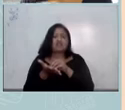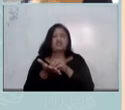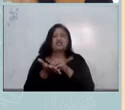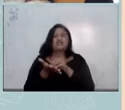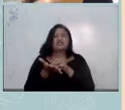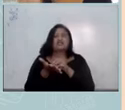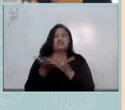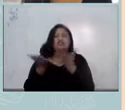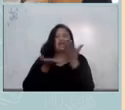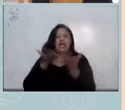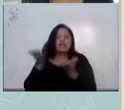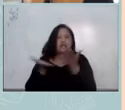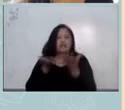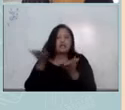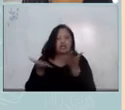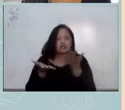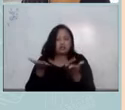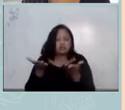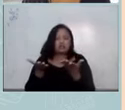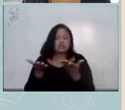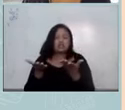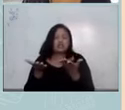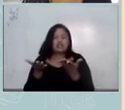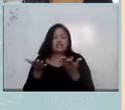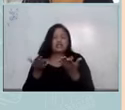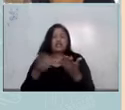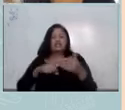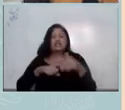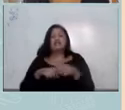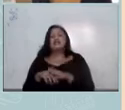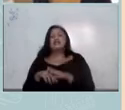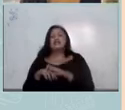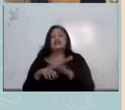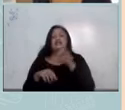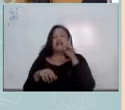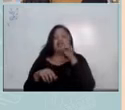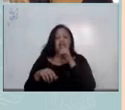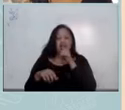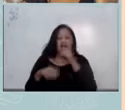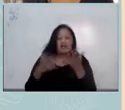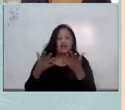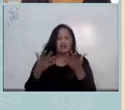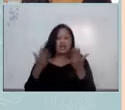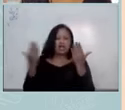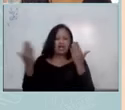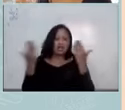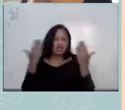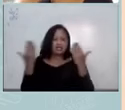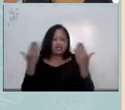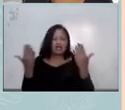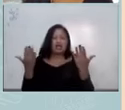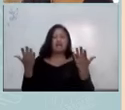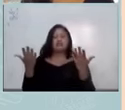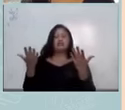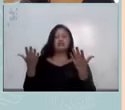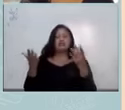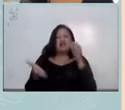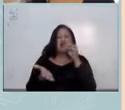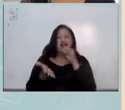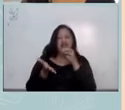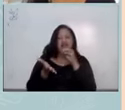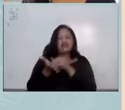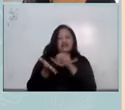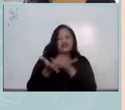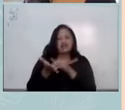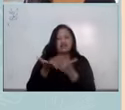população, e aí eles citam lá no meio essa questão das doenças negligenciadas, né, essa relação entre a falta de acesso ao saneamento e